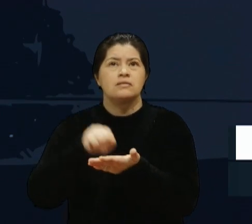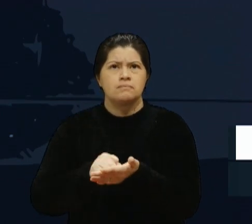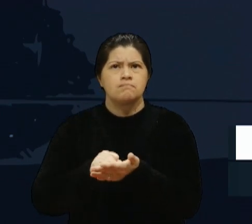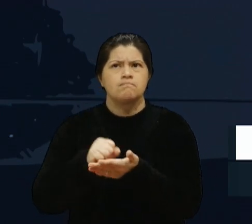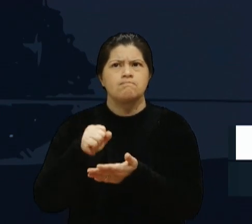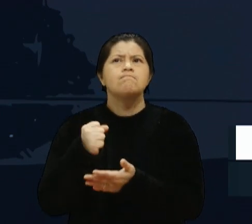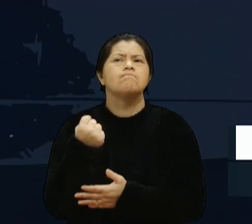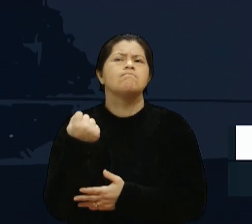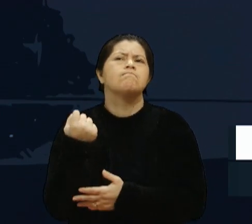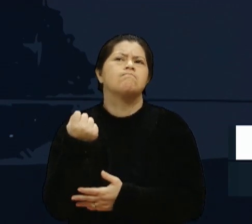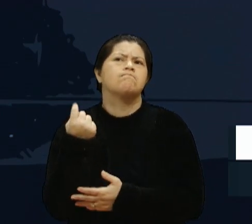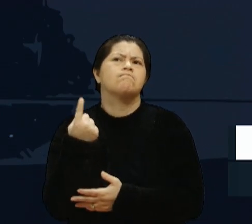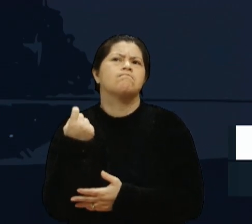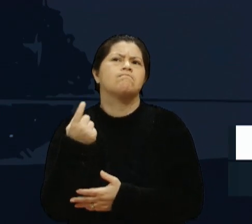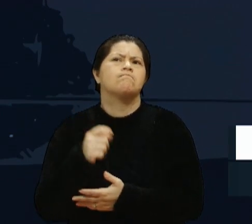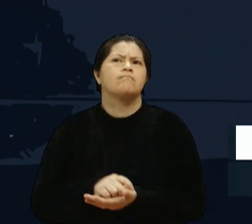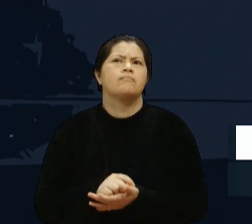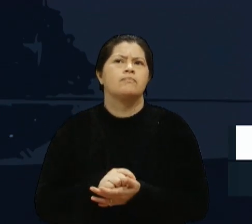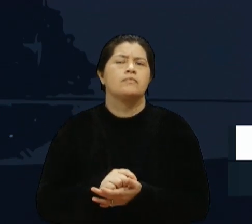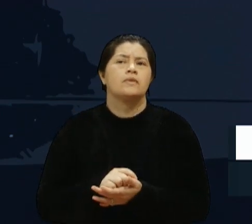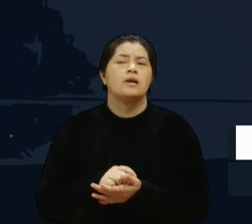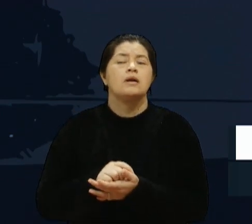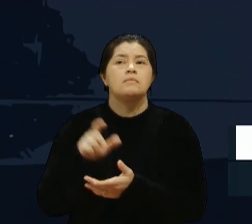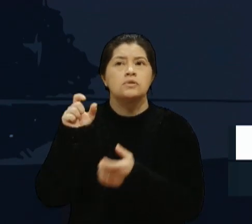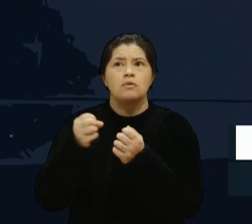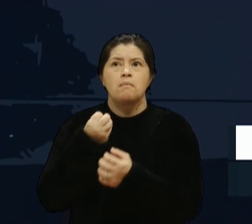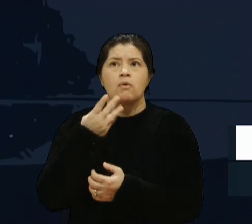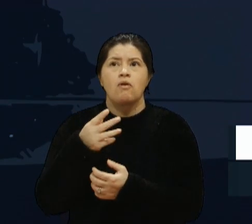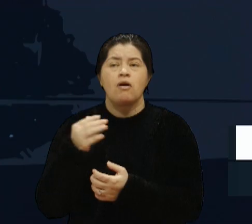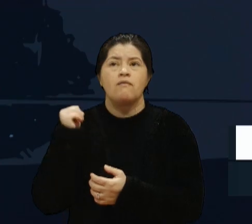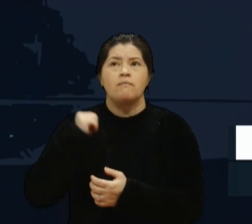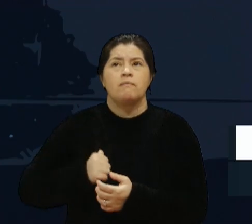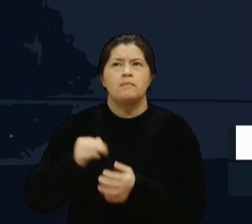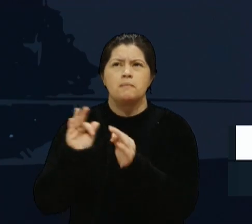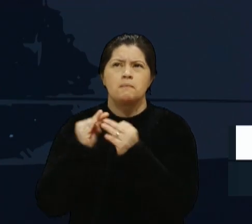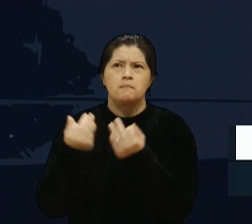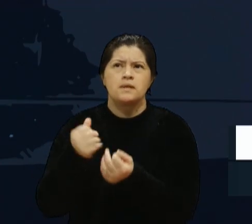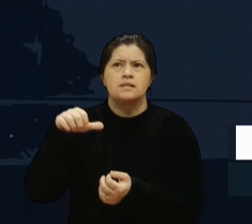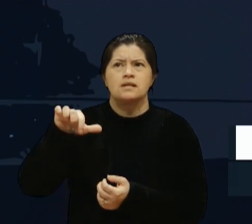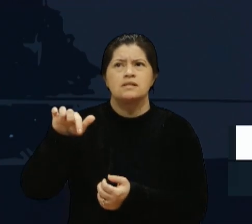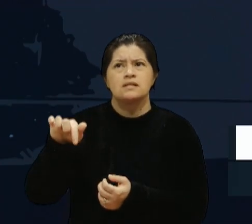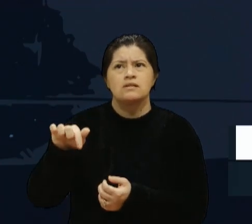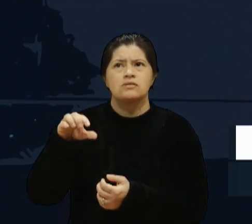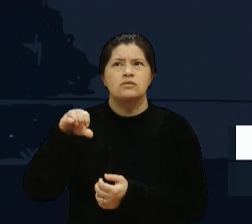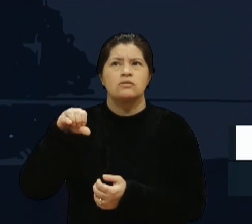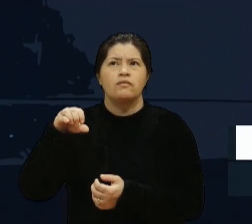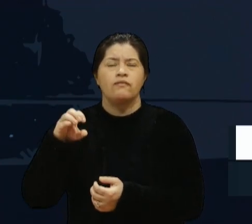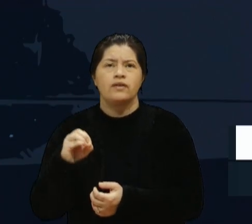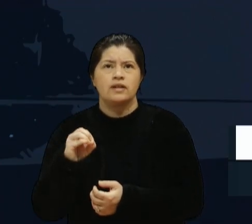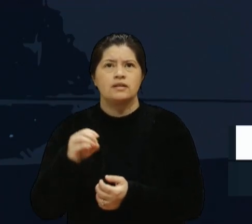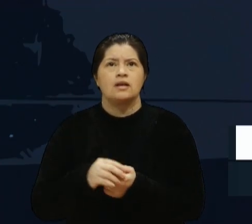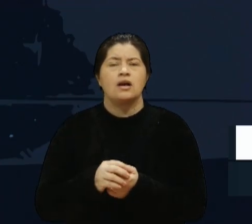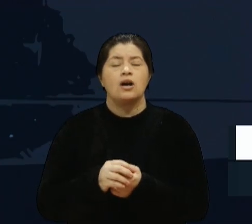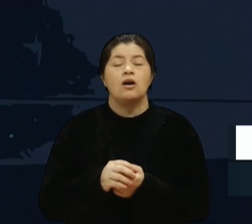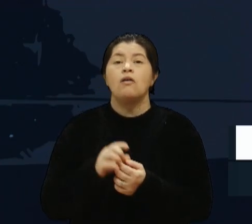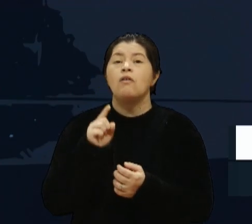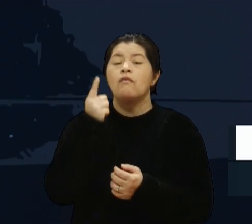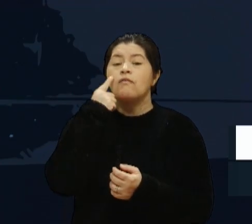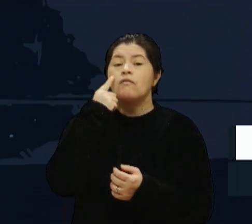cadastro único. Desses beneficiados pelo Bolsa Família, 790. Veja que